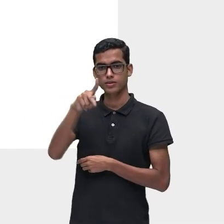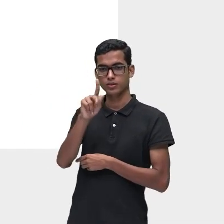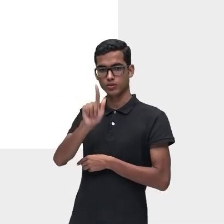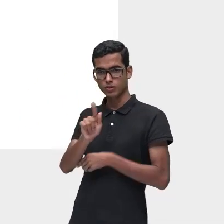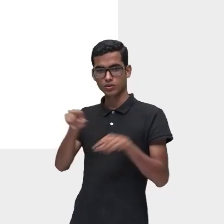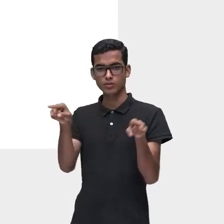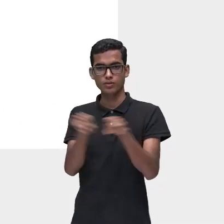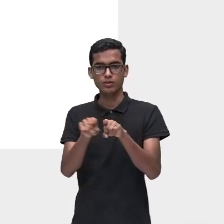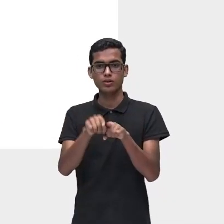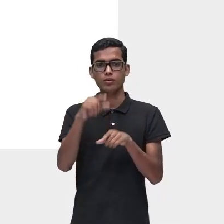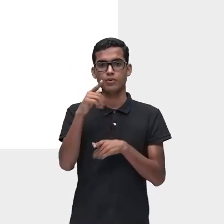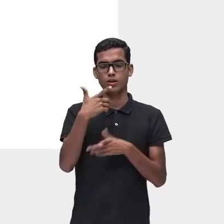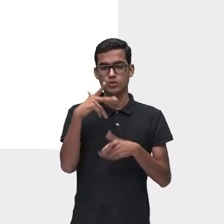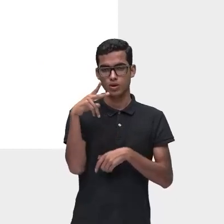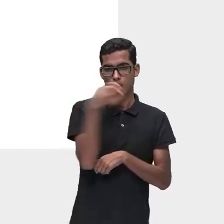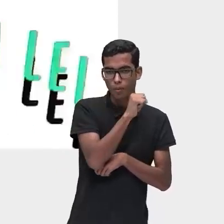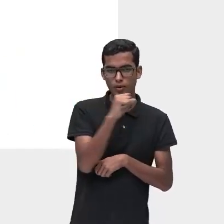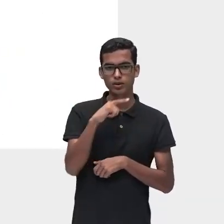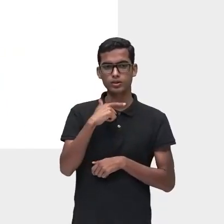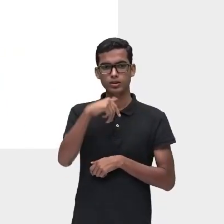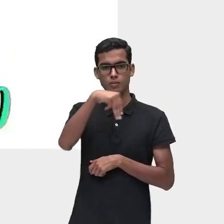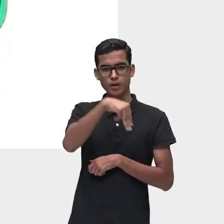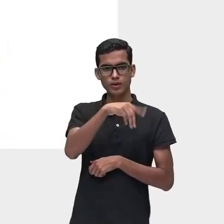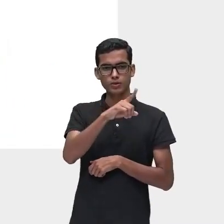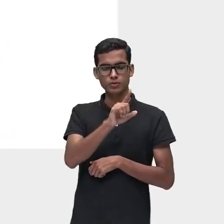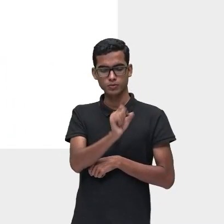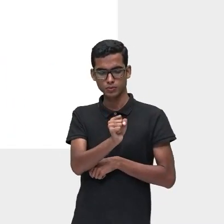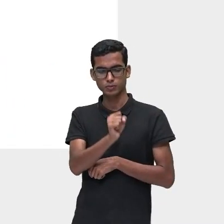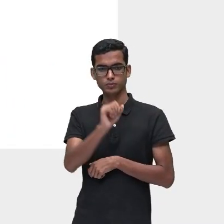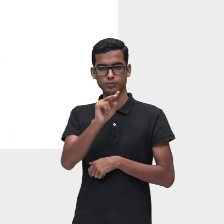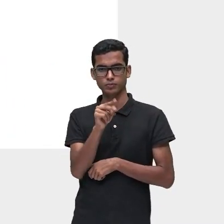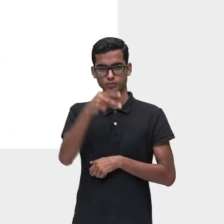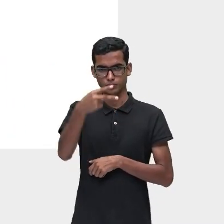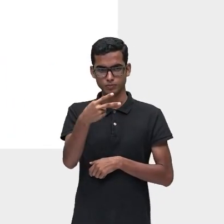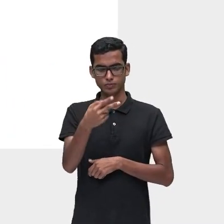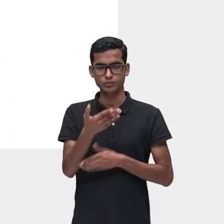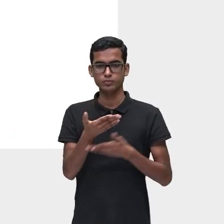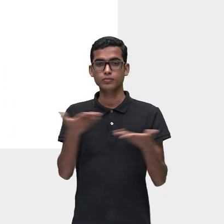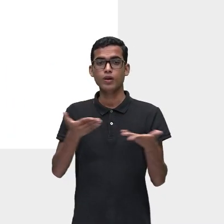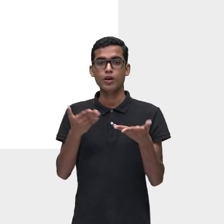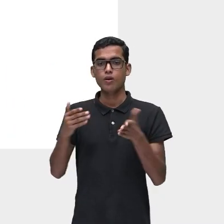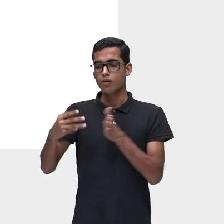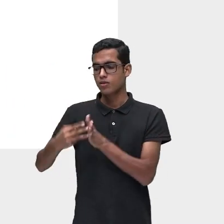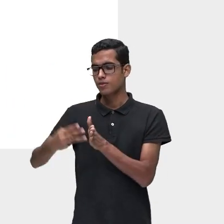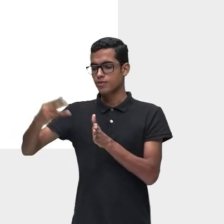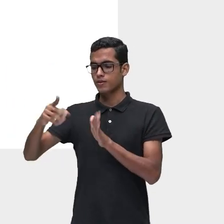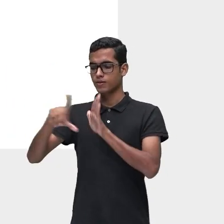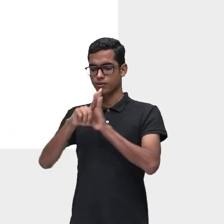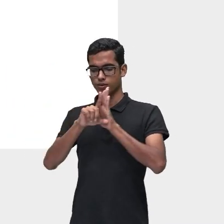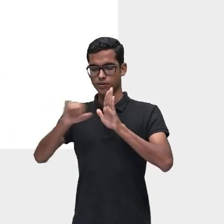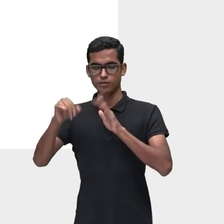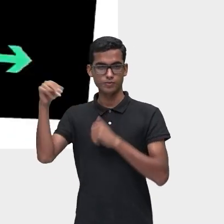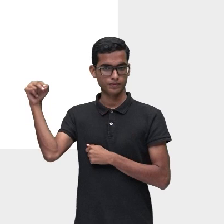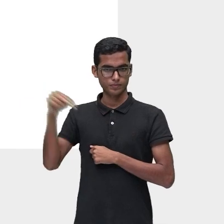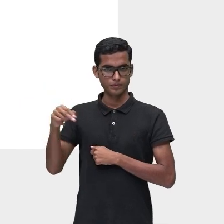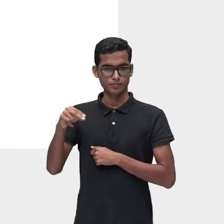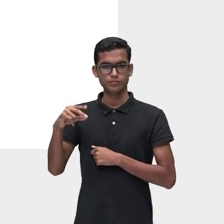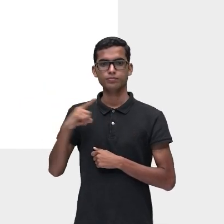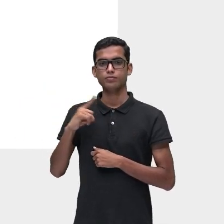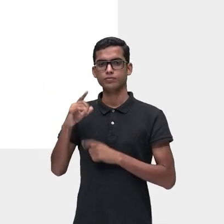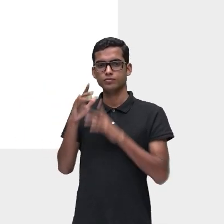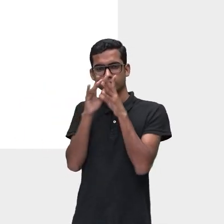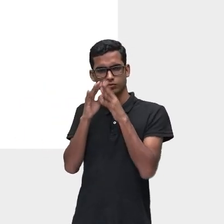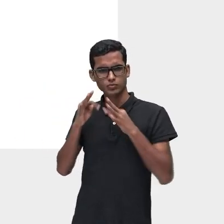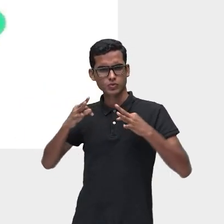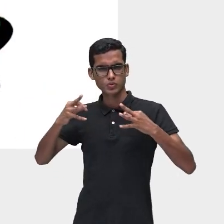quadrado. Por fim, temos aqui a terceira lei de Newton. O enunciado da terceira lei diz que para toda força de